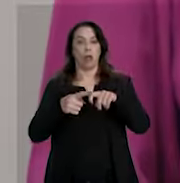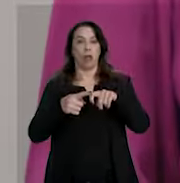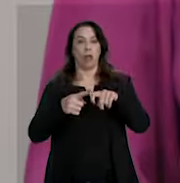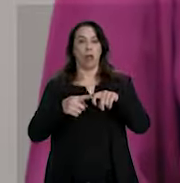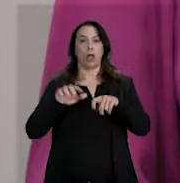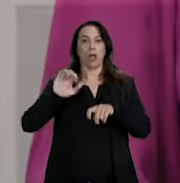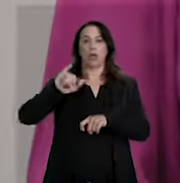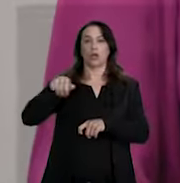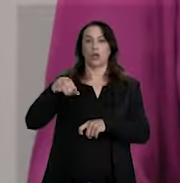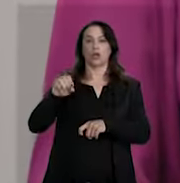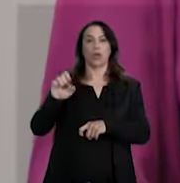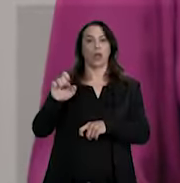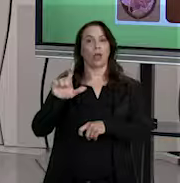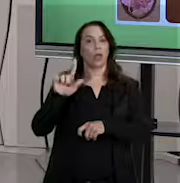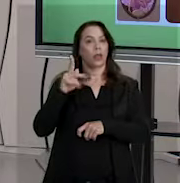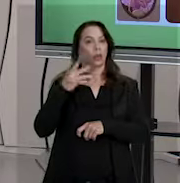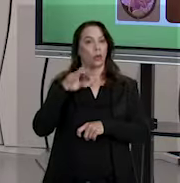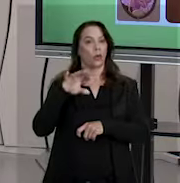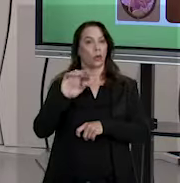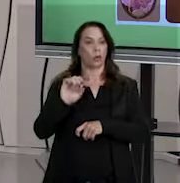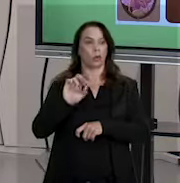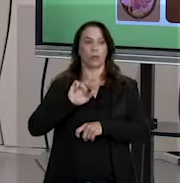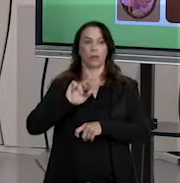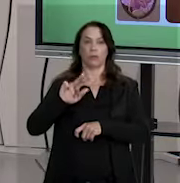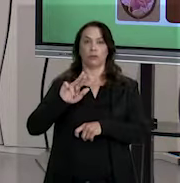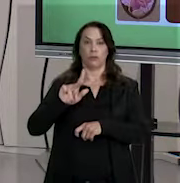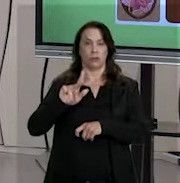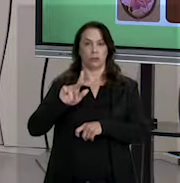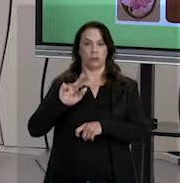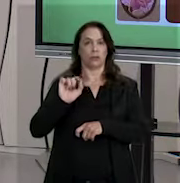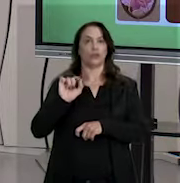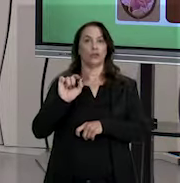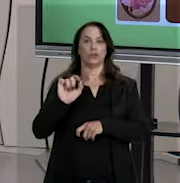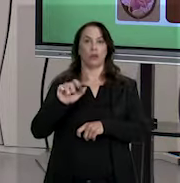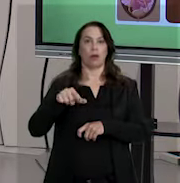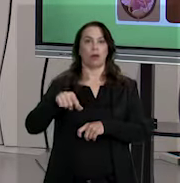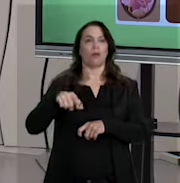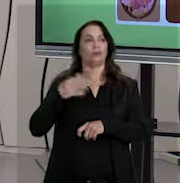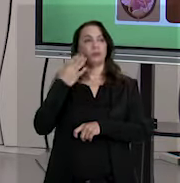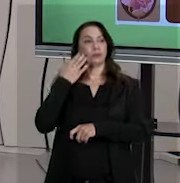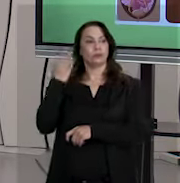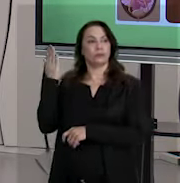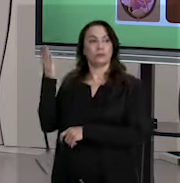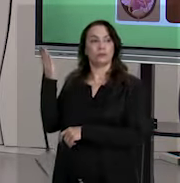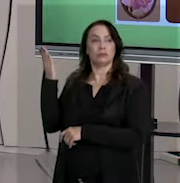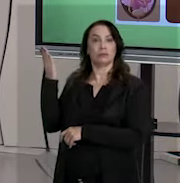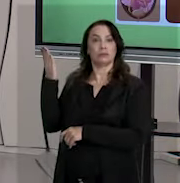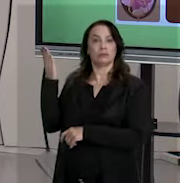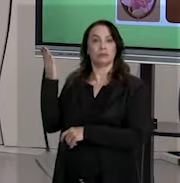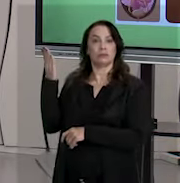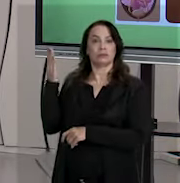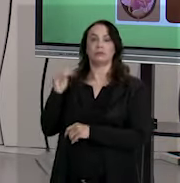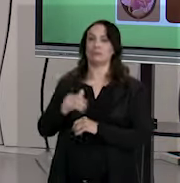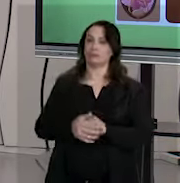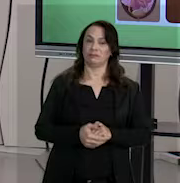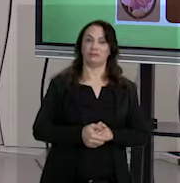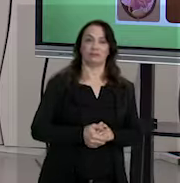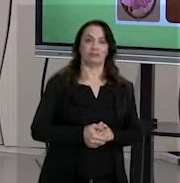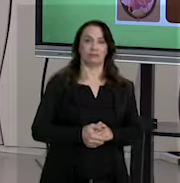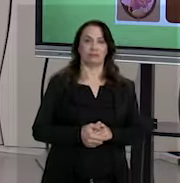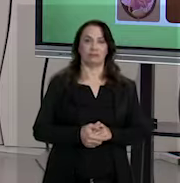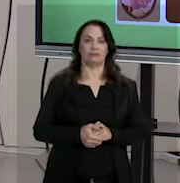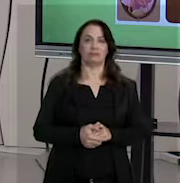assim. Então, a gente vai simplesmente dobrar para trás. Ótimo. Né? Dobrar aqui para trás para a gente ter